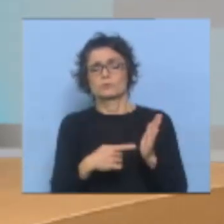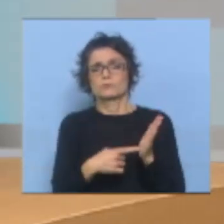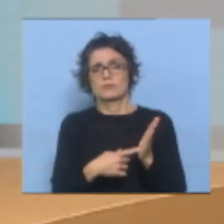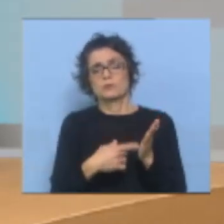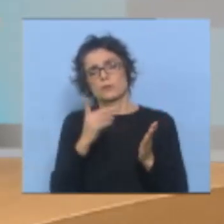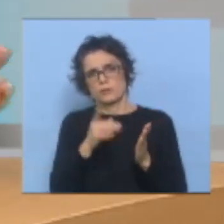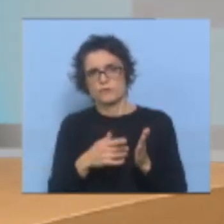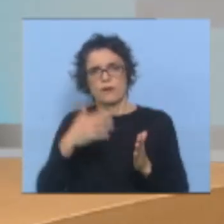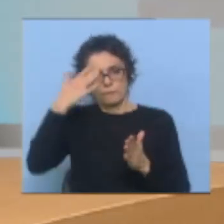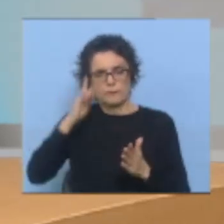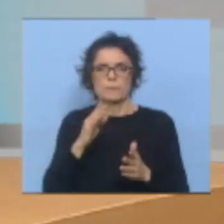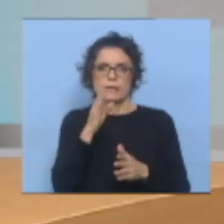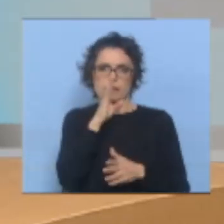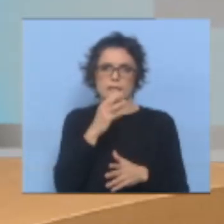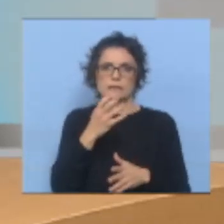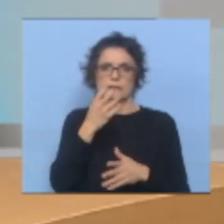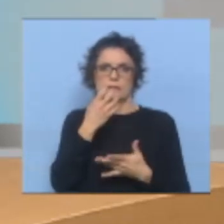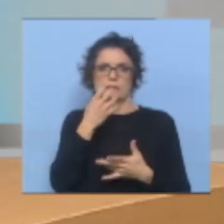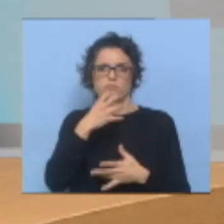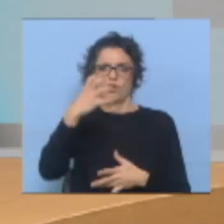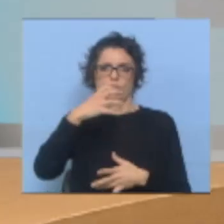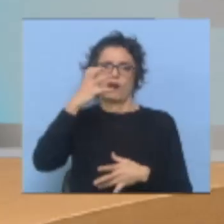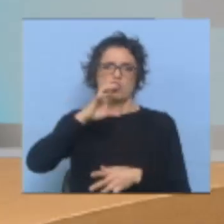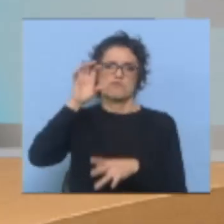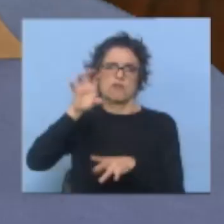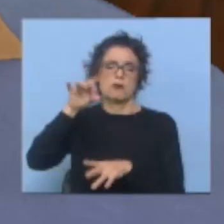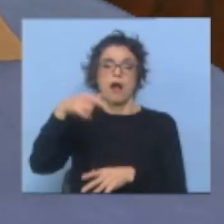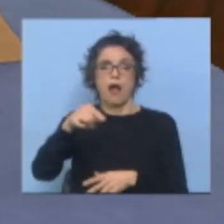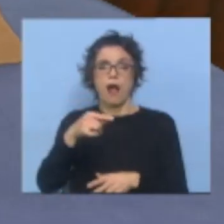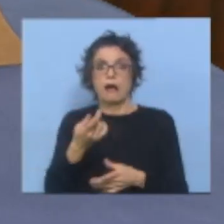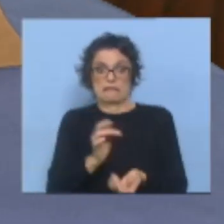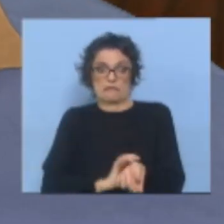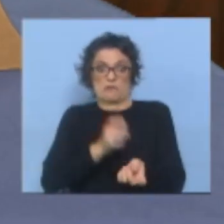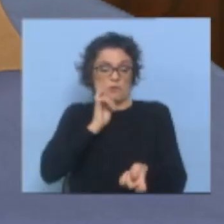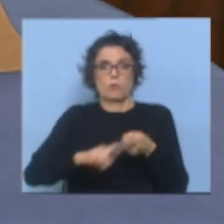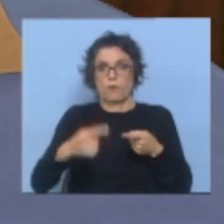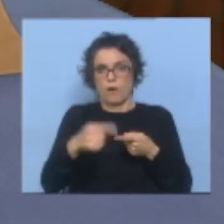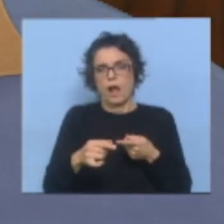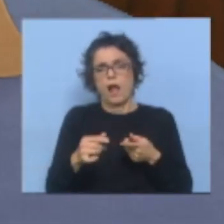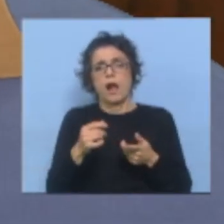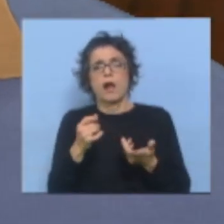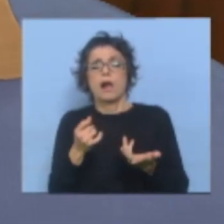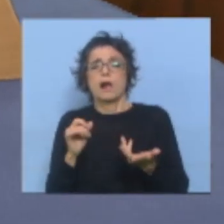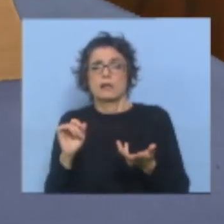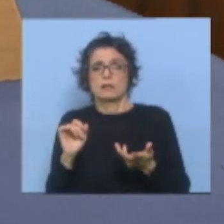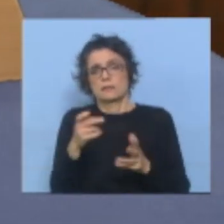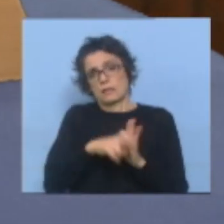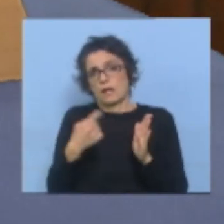caso de insultos e de insultos racistas, etc., que isso possa ser